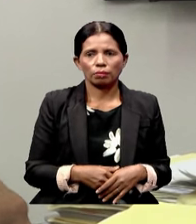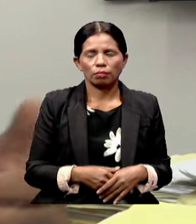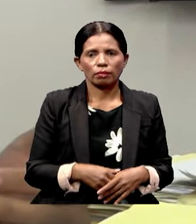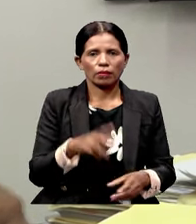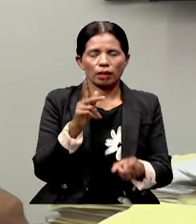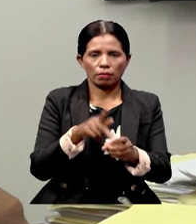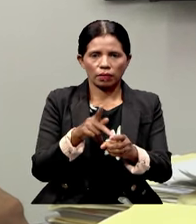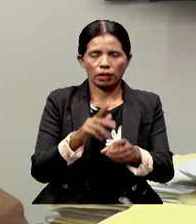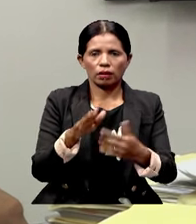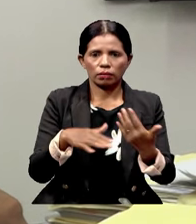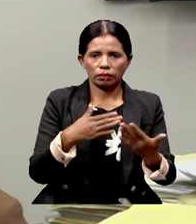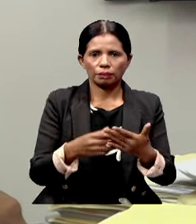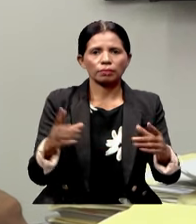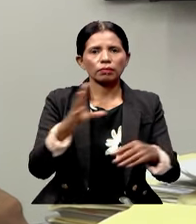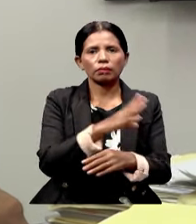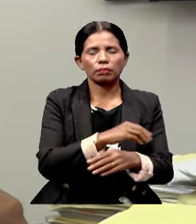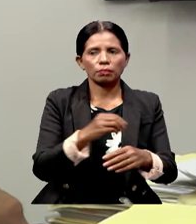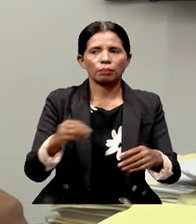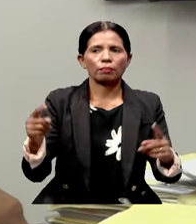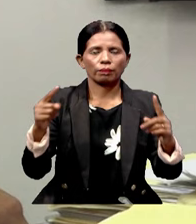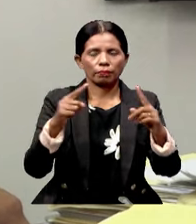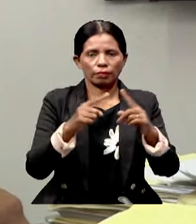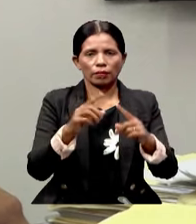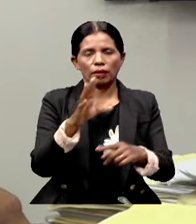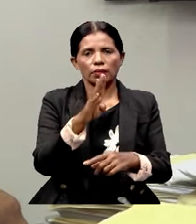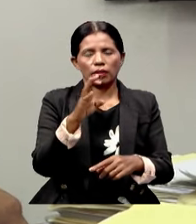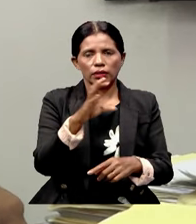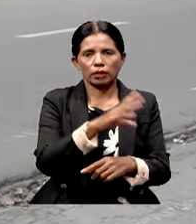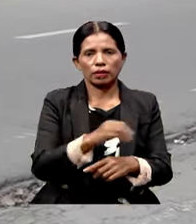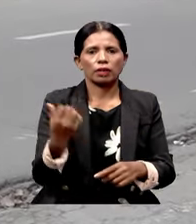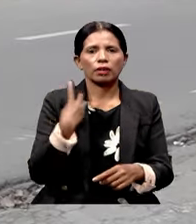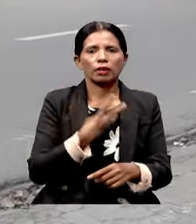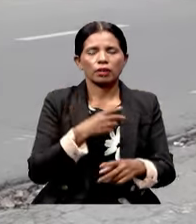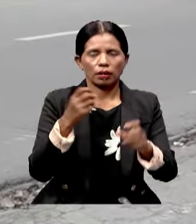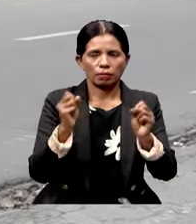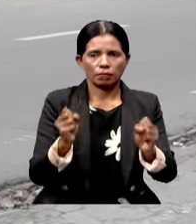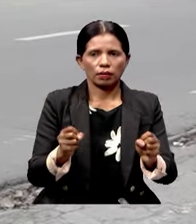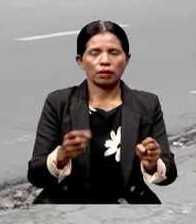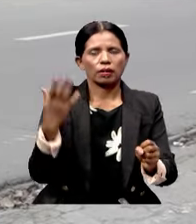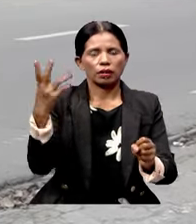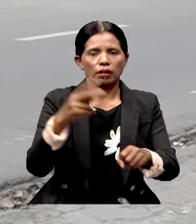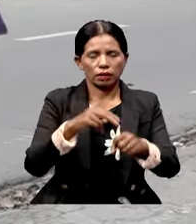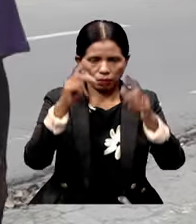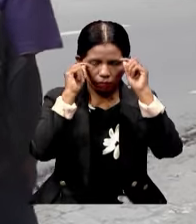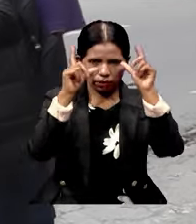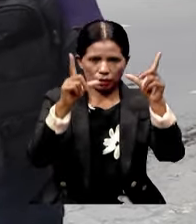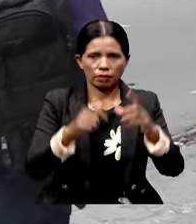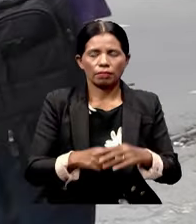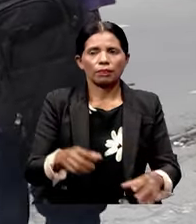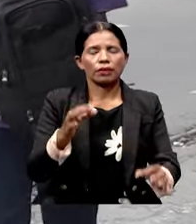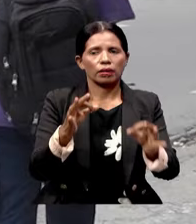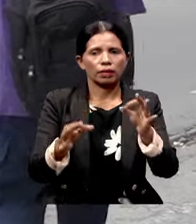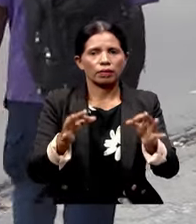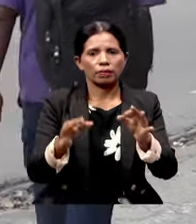combustível mos by bens essenciais ser nebe maka ita belian circula ia território nacional kare